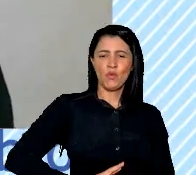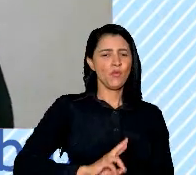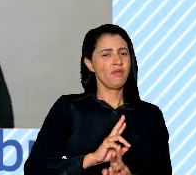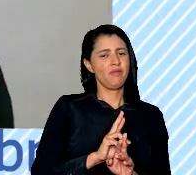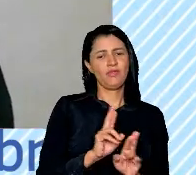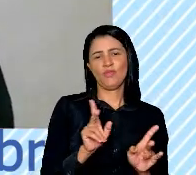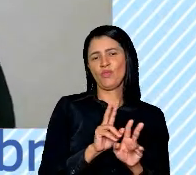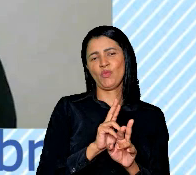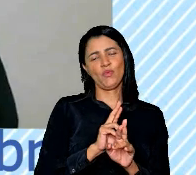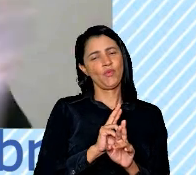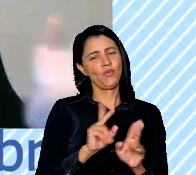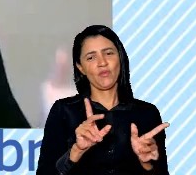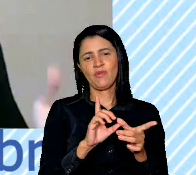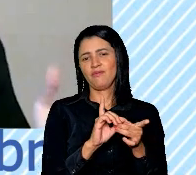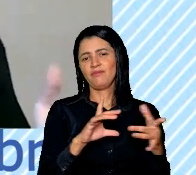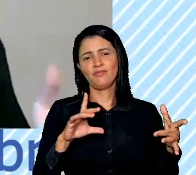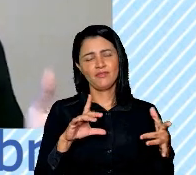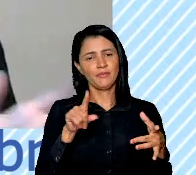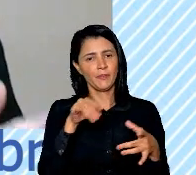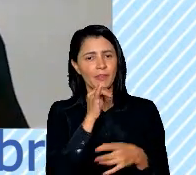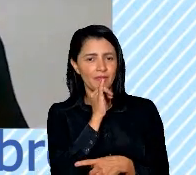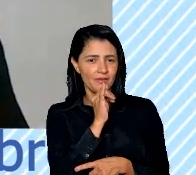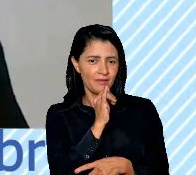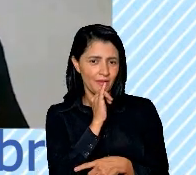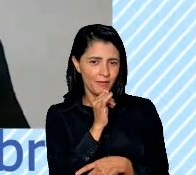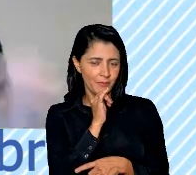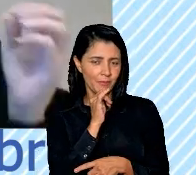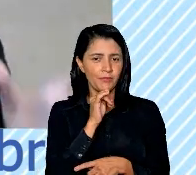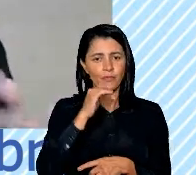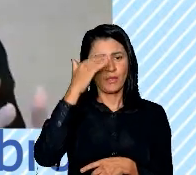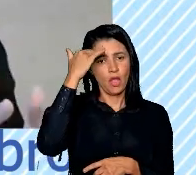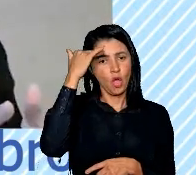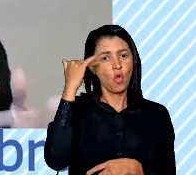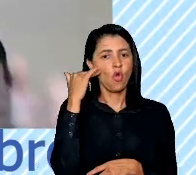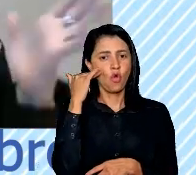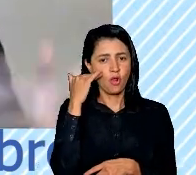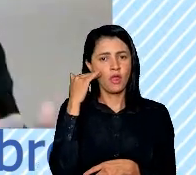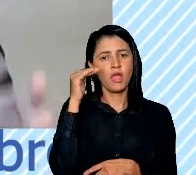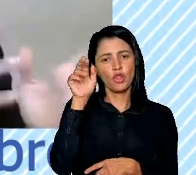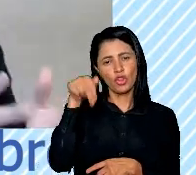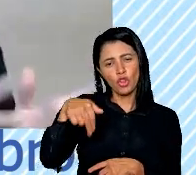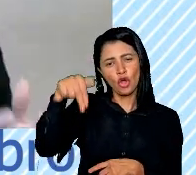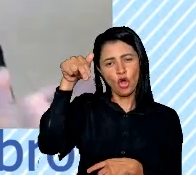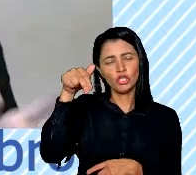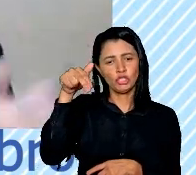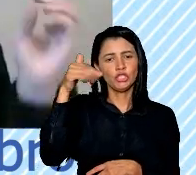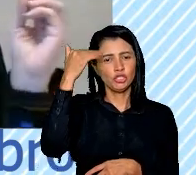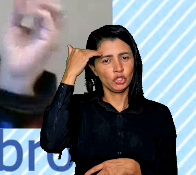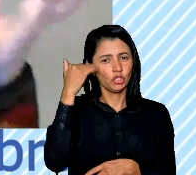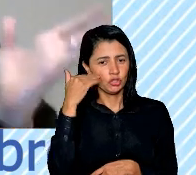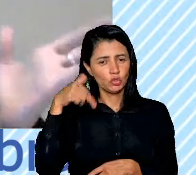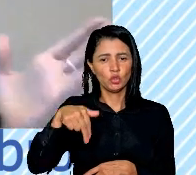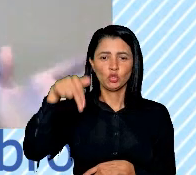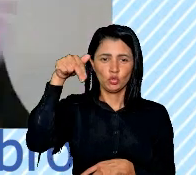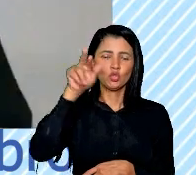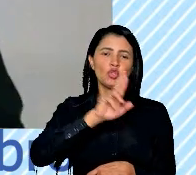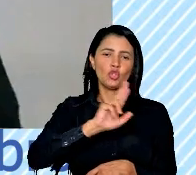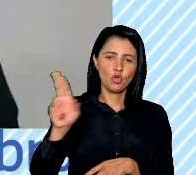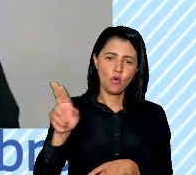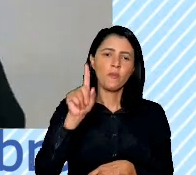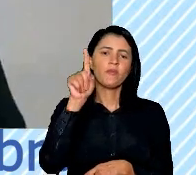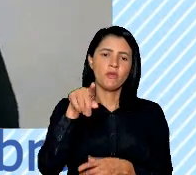são democráticas. Por exemplo, a Coreia do Norte. O nome oficial da Coreia do Norte é